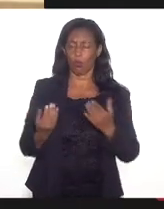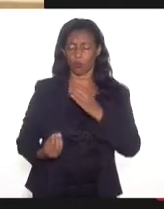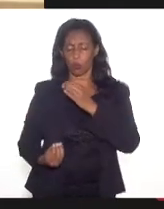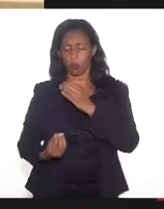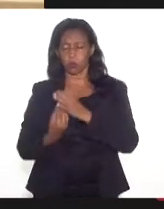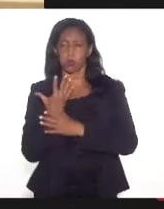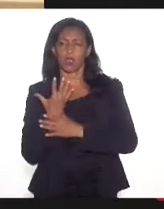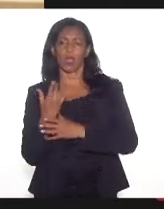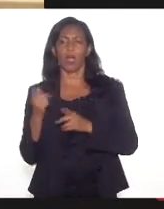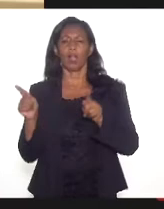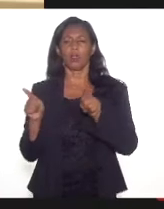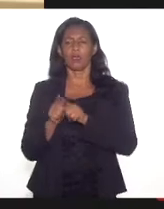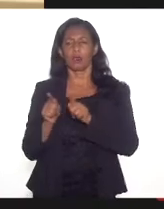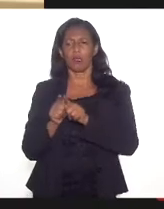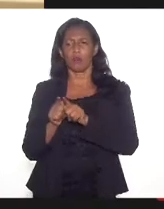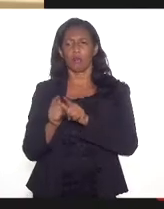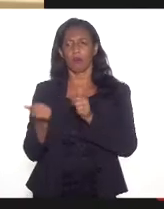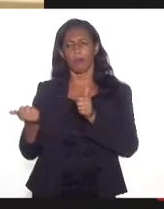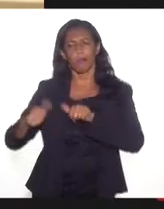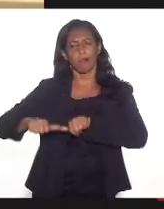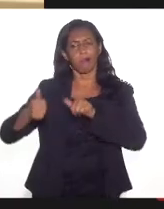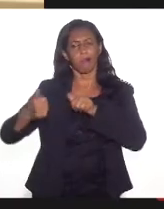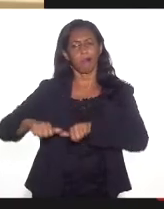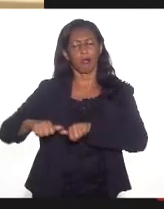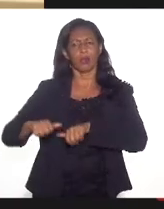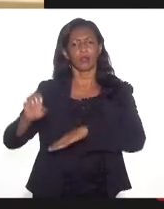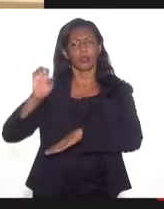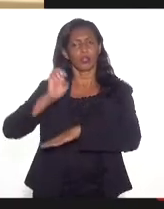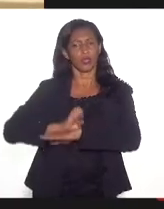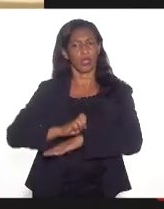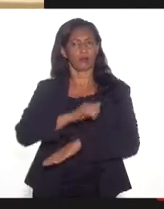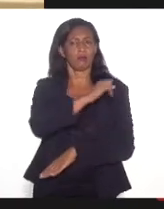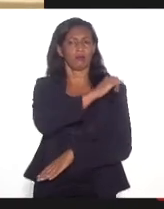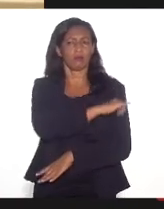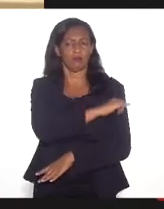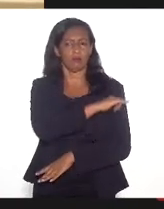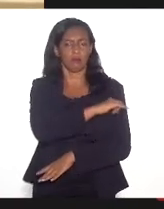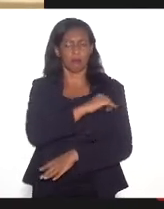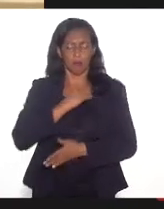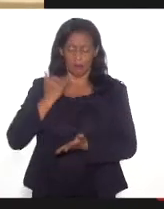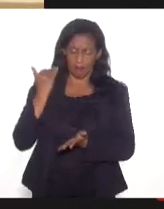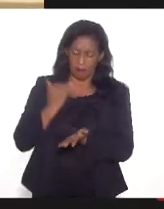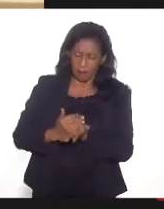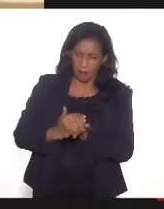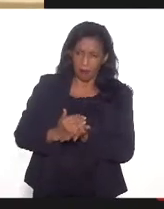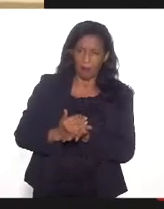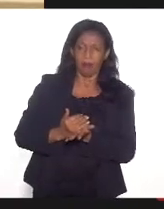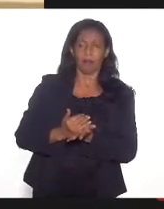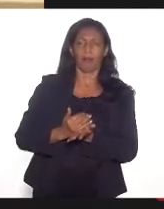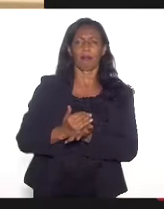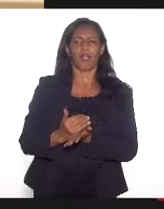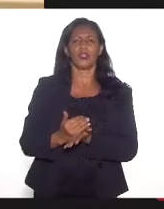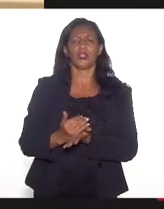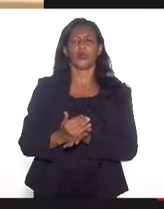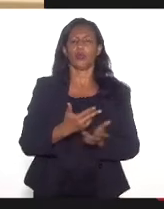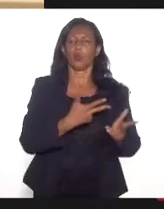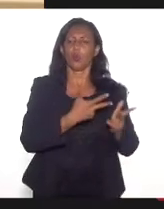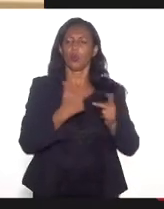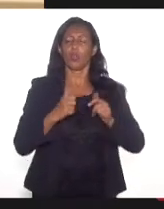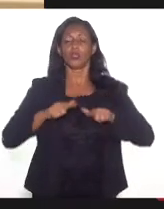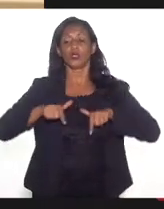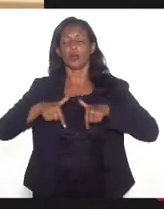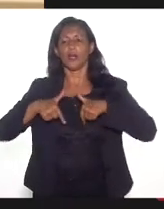um diagnóstico sobre a situação no Estado do Rio de Janeiro, partindo da percepção de ação